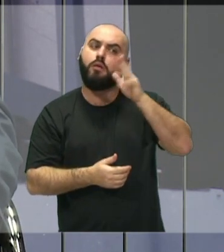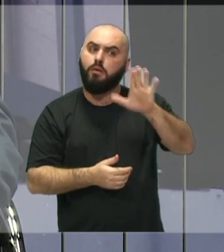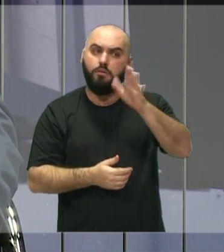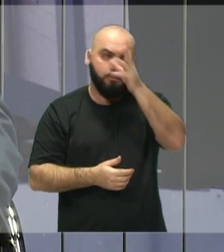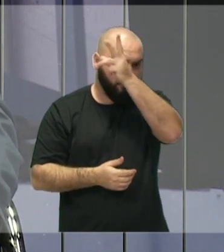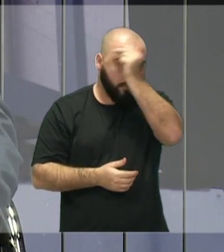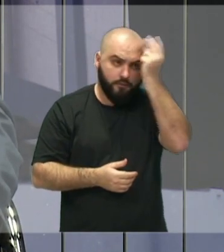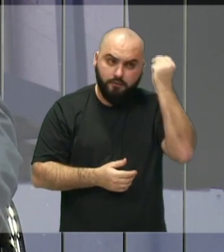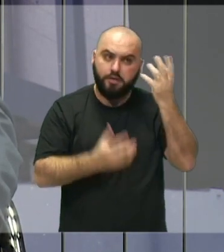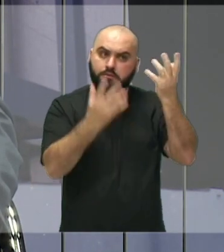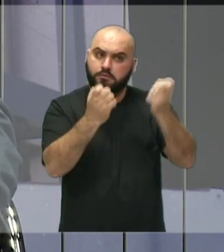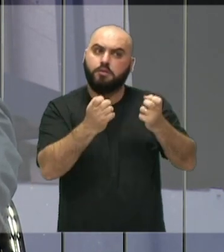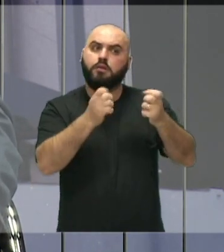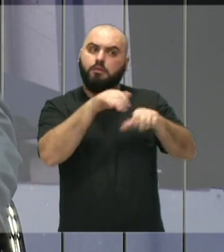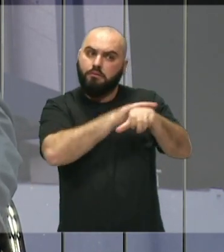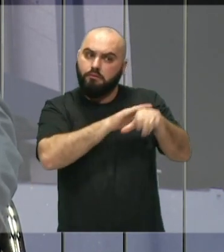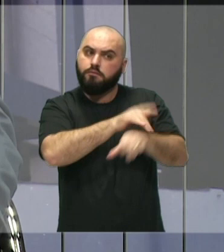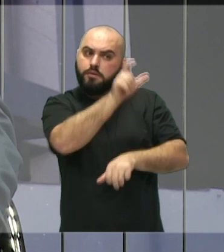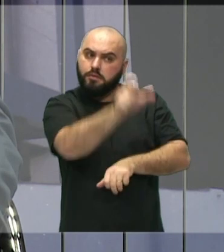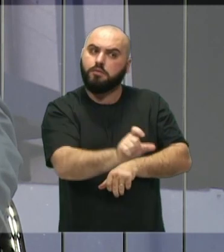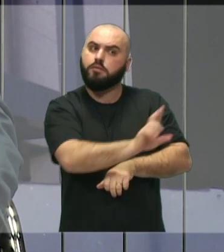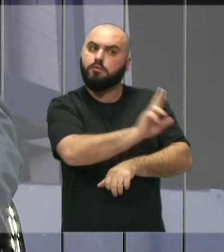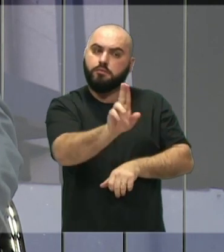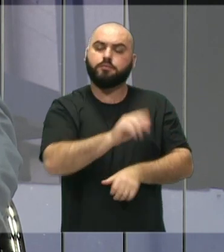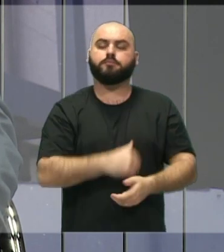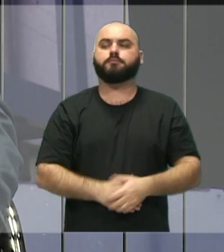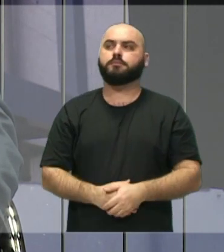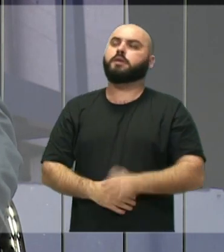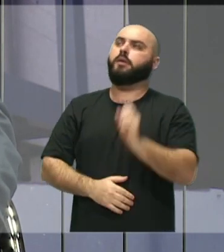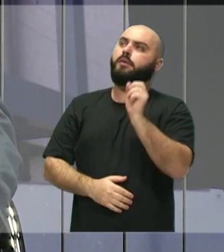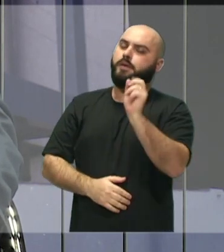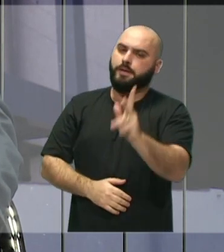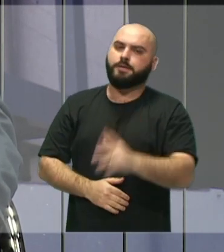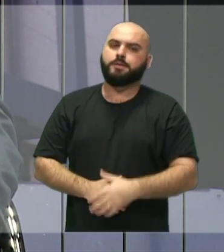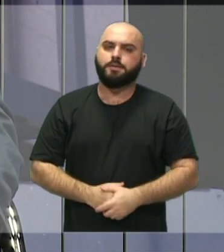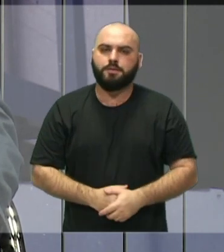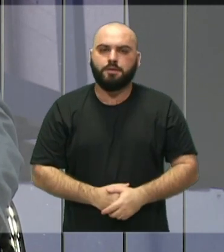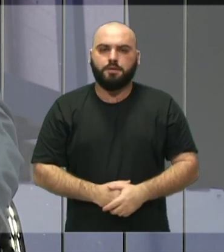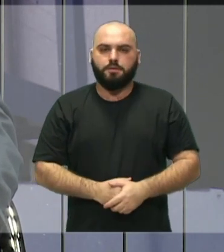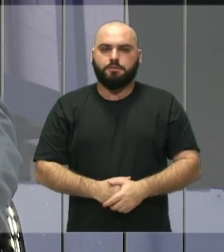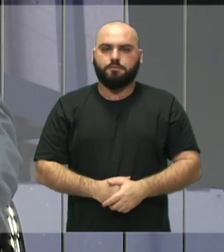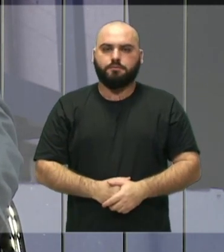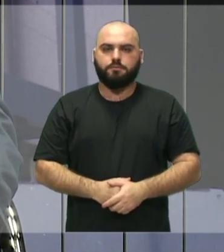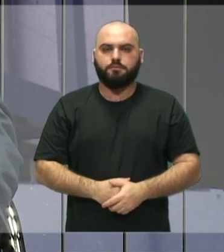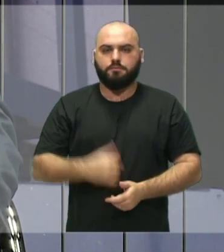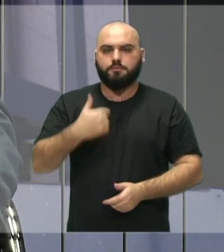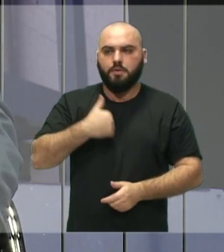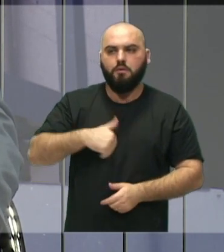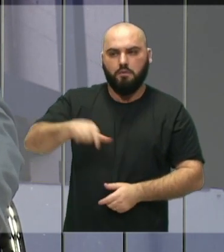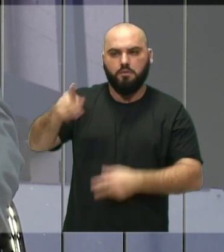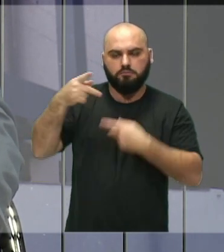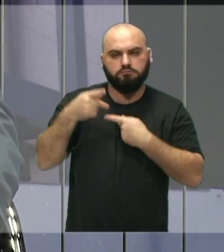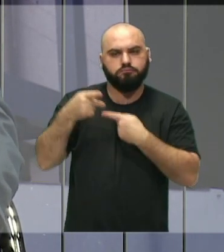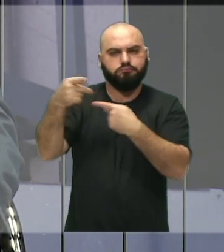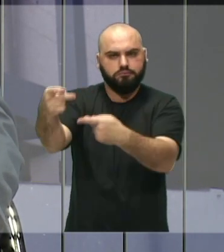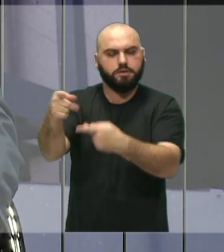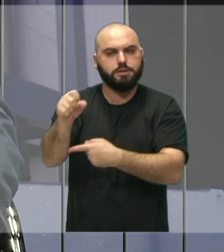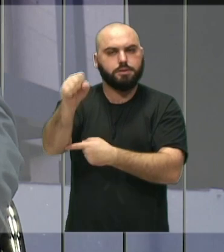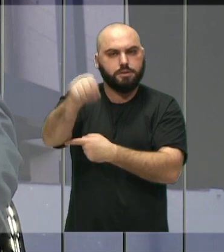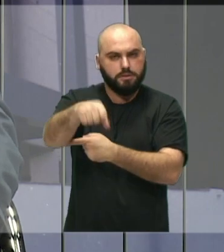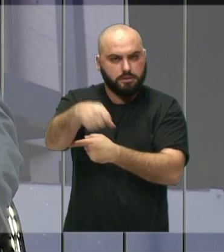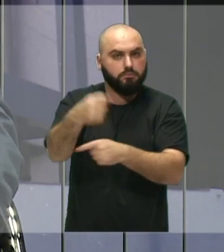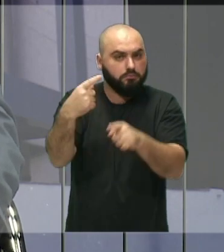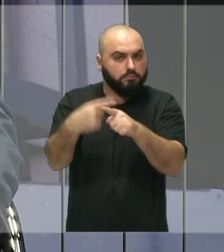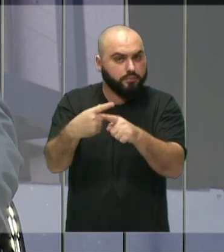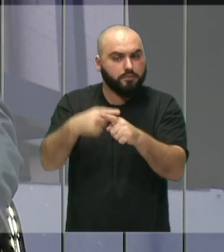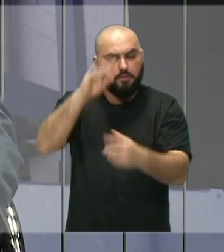prefeito. E veio, na ocasião, falei, cara, eu vou aceitar o convite, porque eu